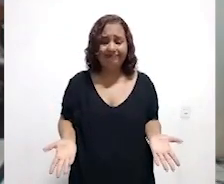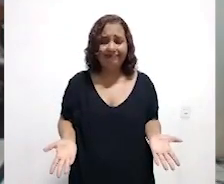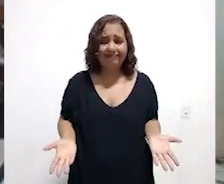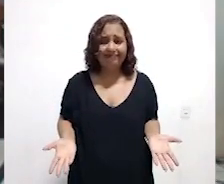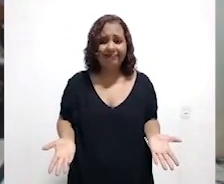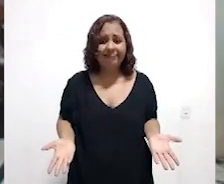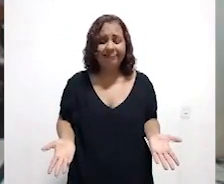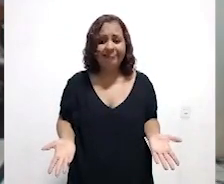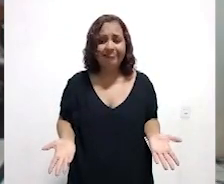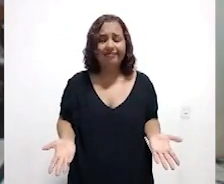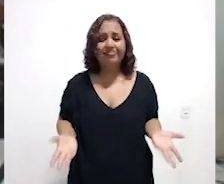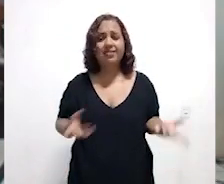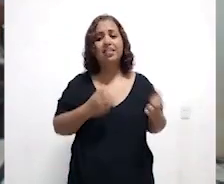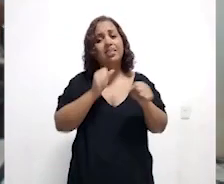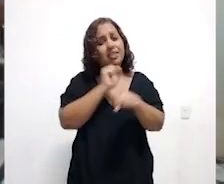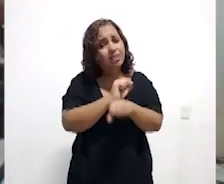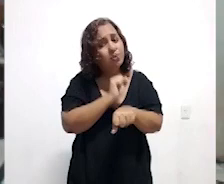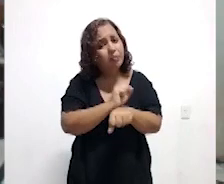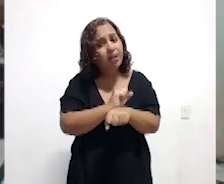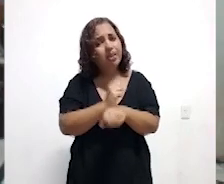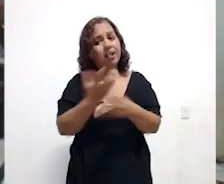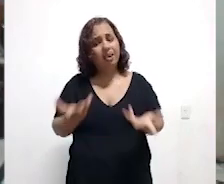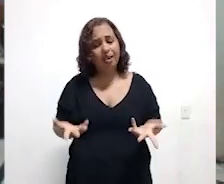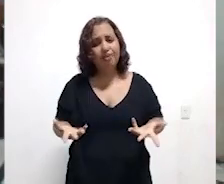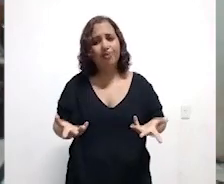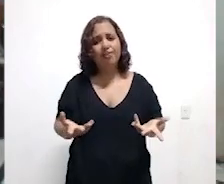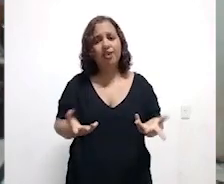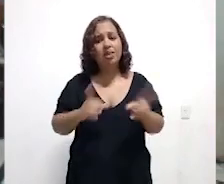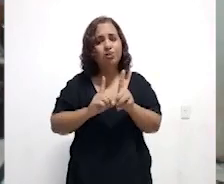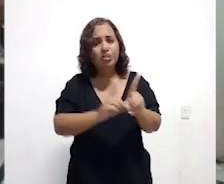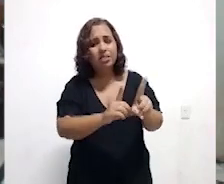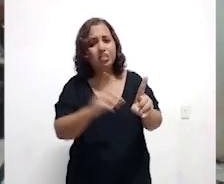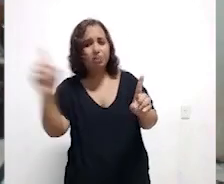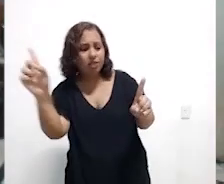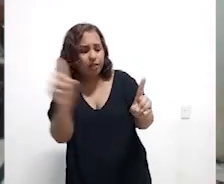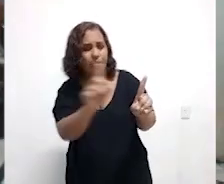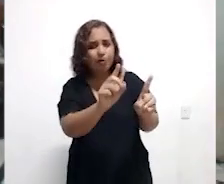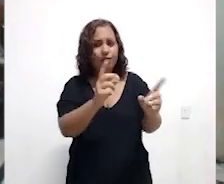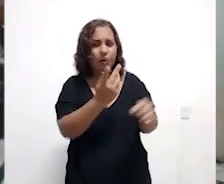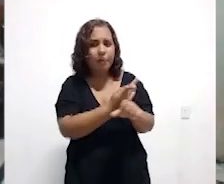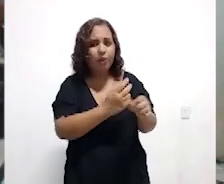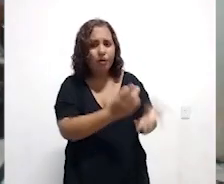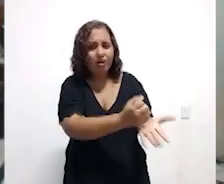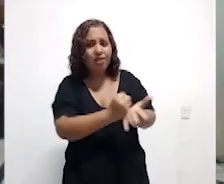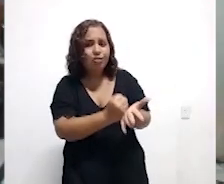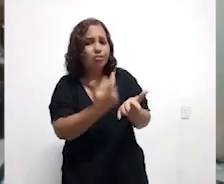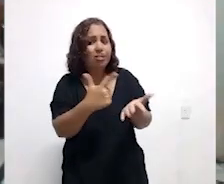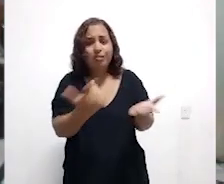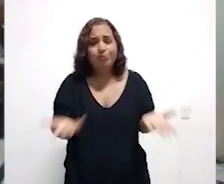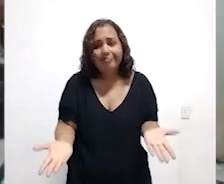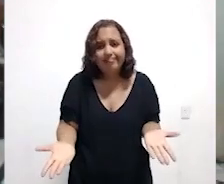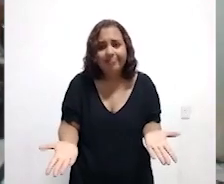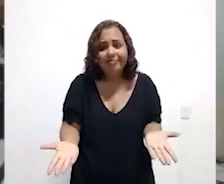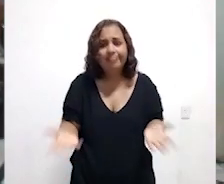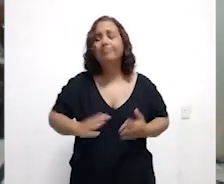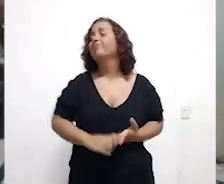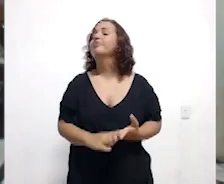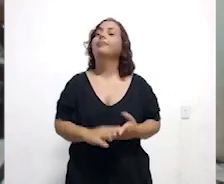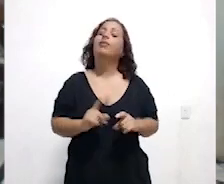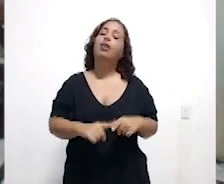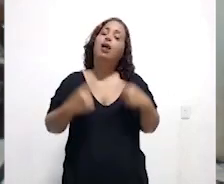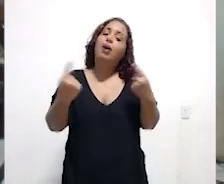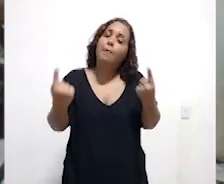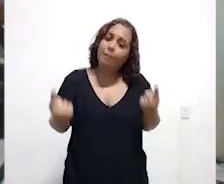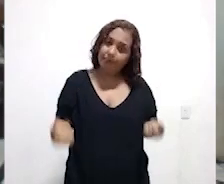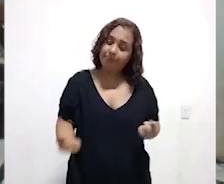vindo daquele os quais ele foi buscar ajuda, não é? Mas uma coisa eu